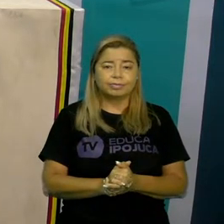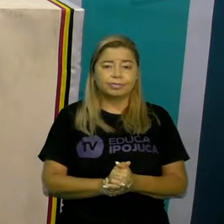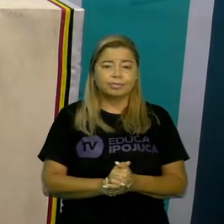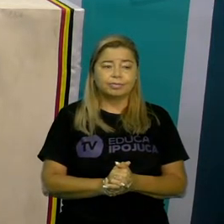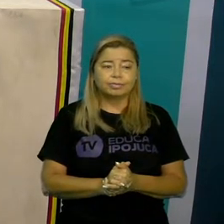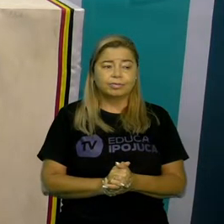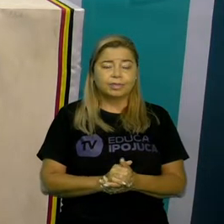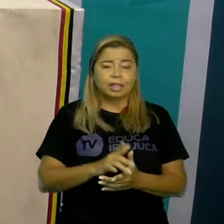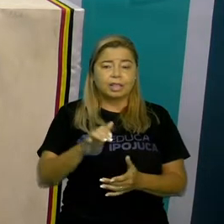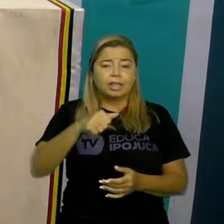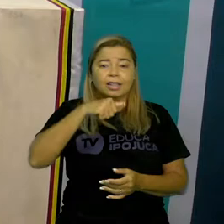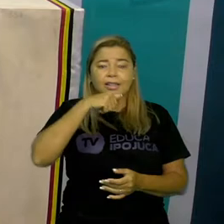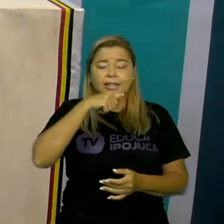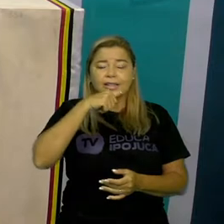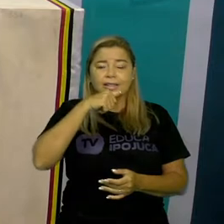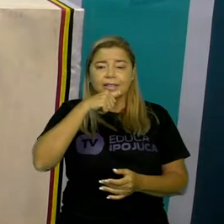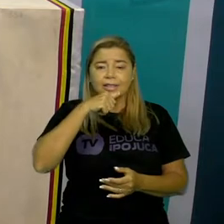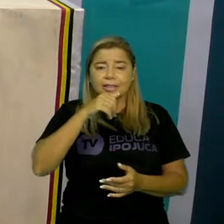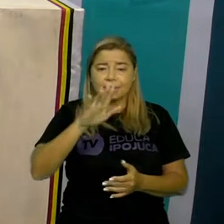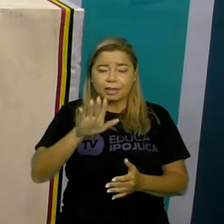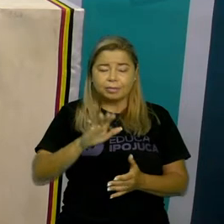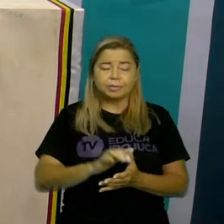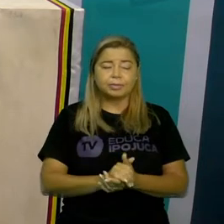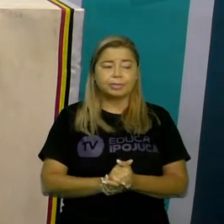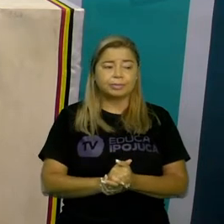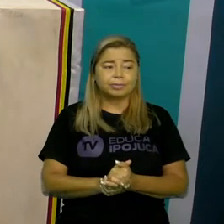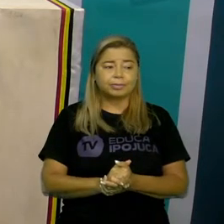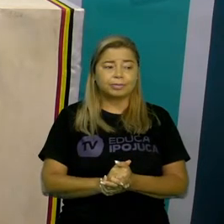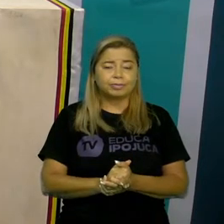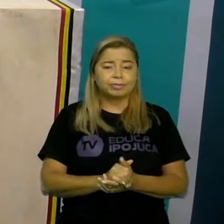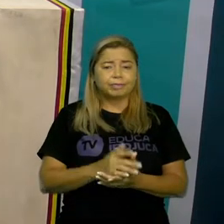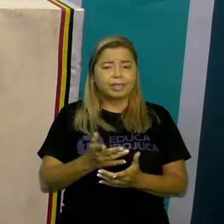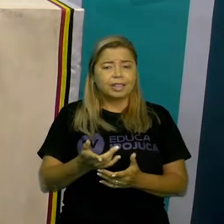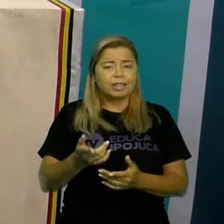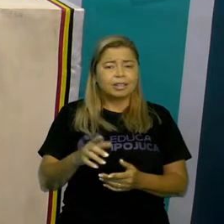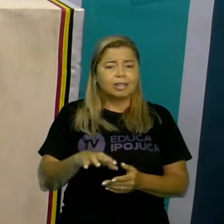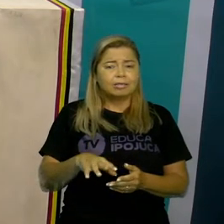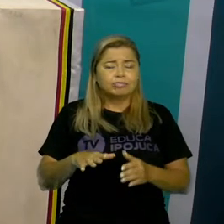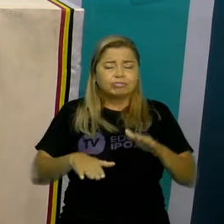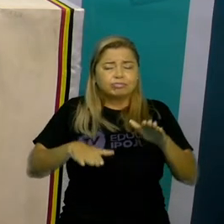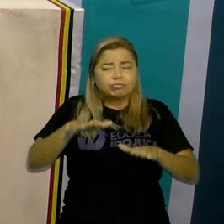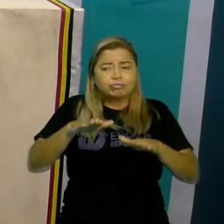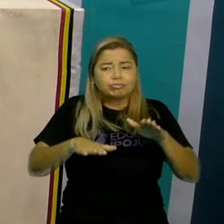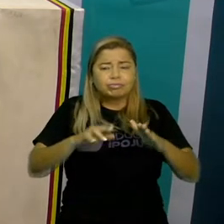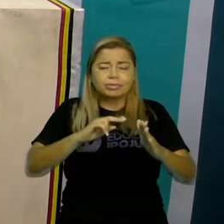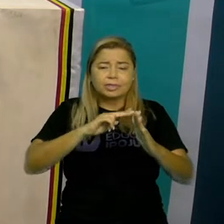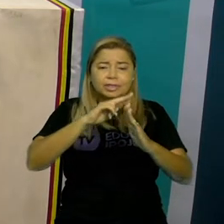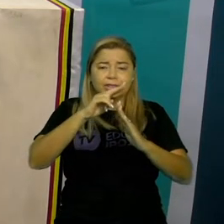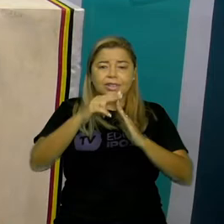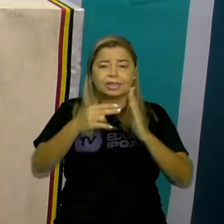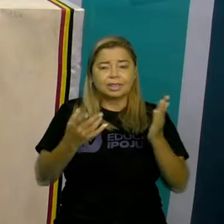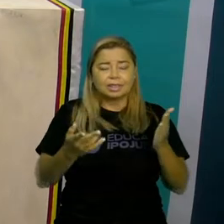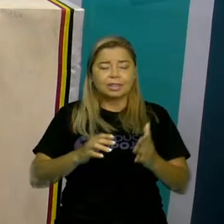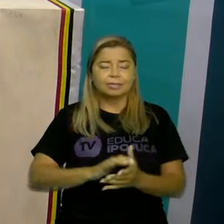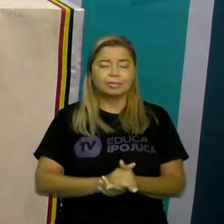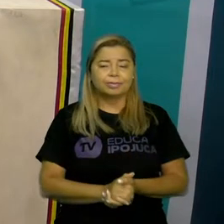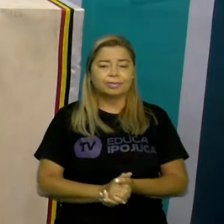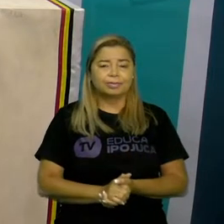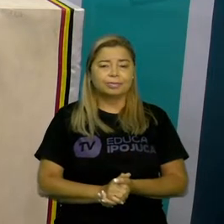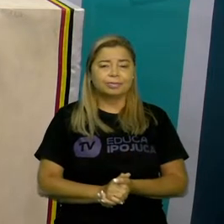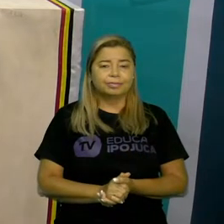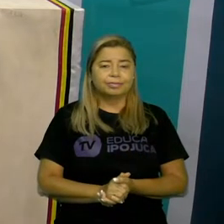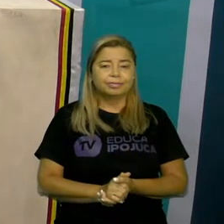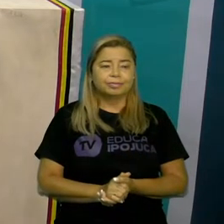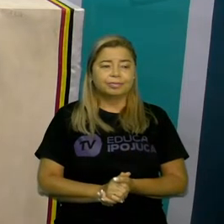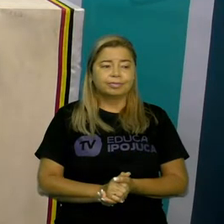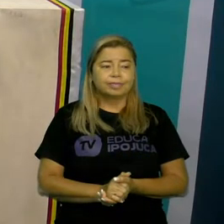dar só um exemplo aqui, tá certo? A tia não sabe desenhar muito, tá certo? Mas